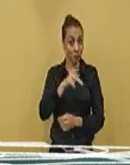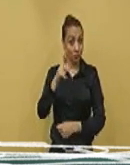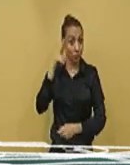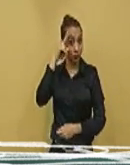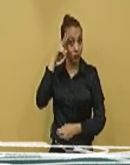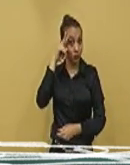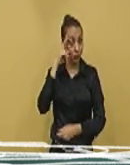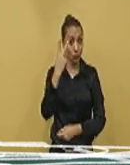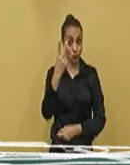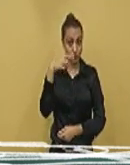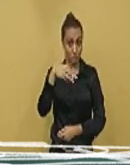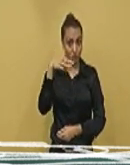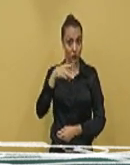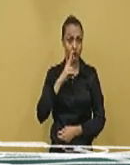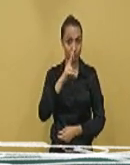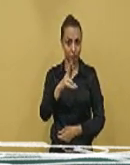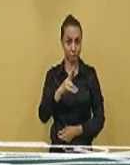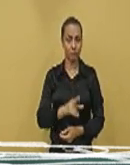2 minutos para a resposta.